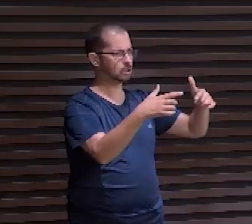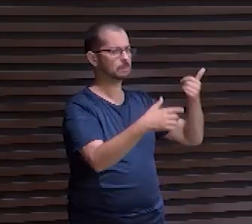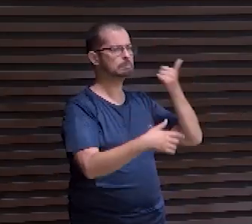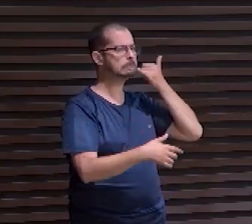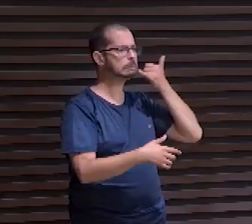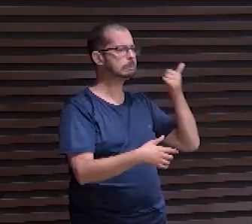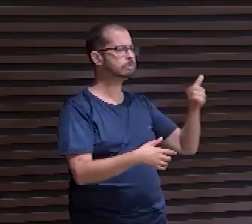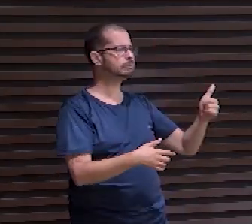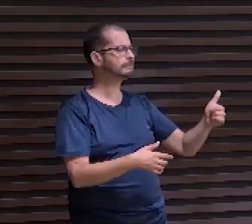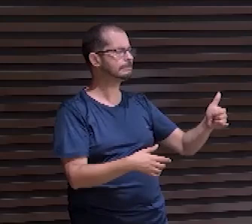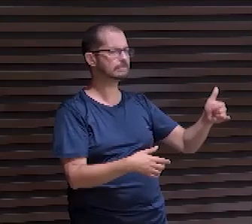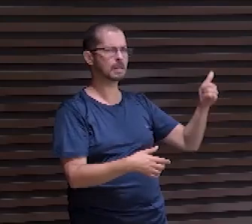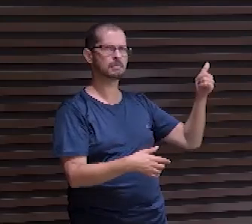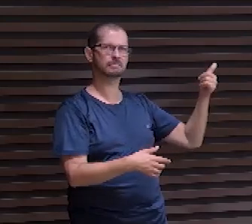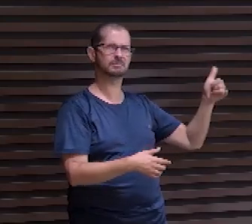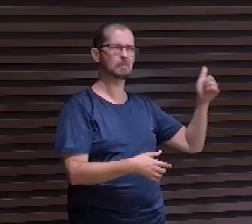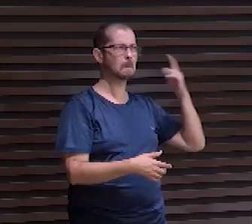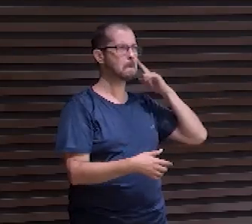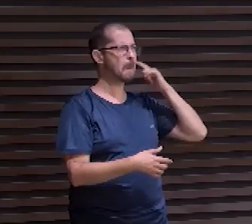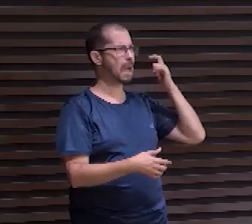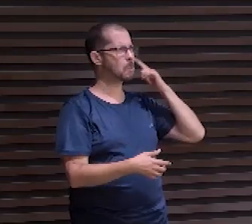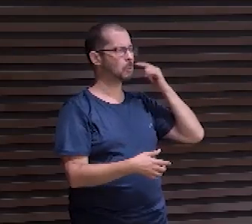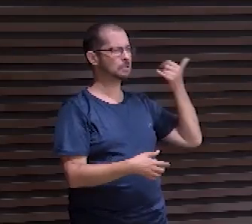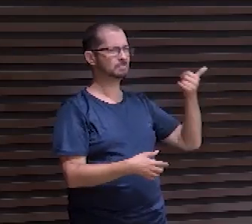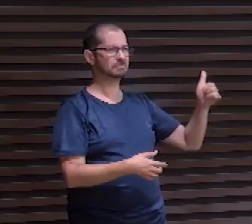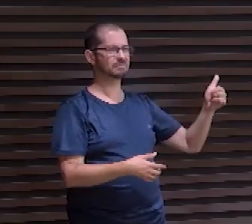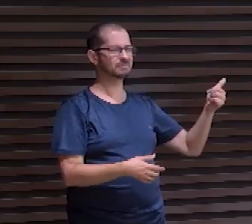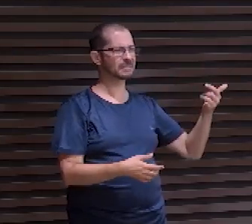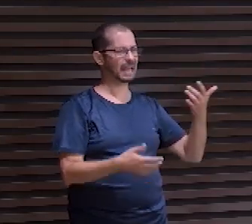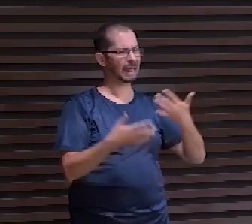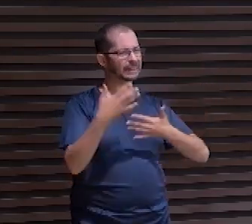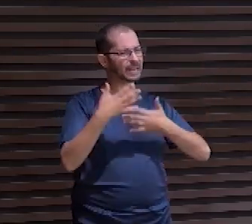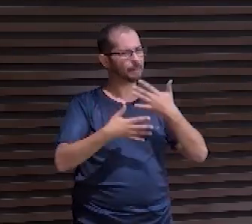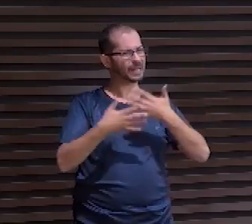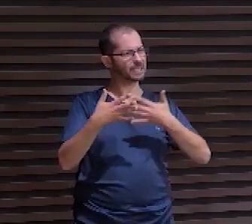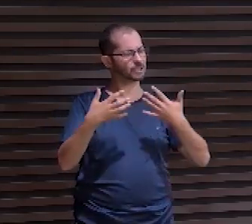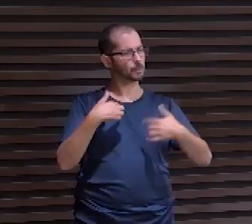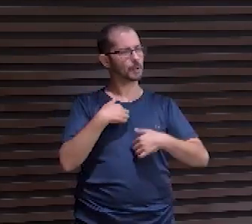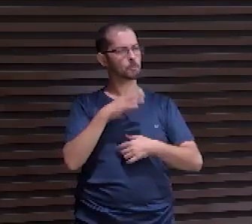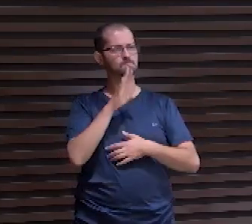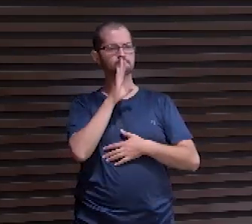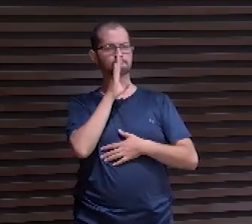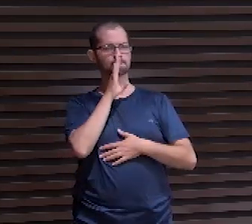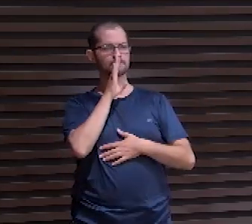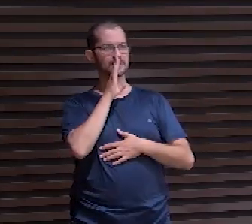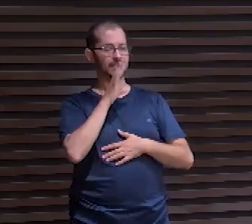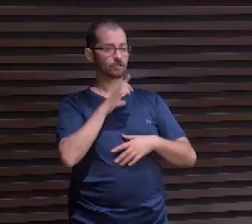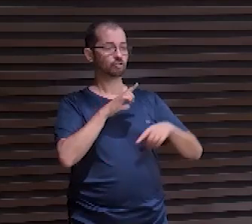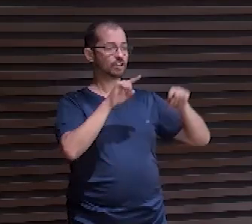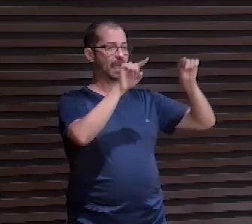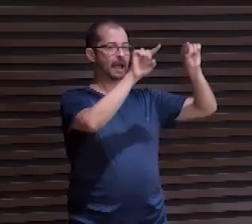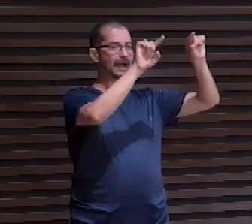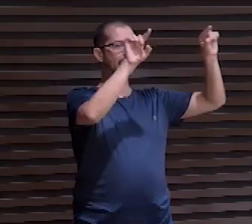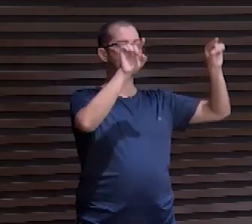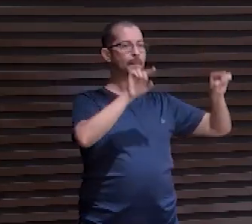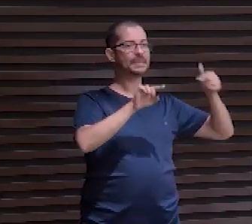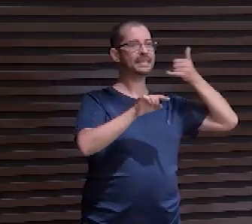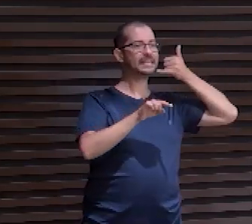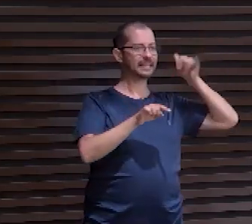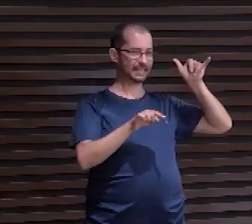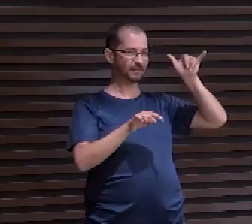perturbando minha melancolia. O som vinha de uma cabine telefônica